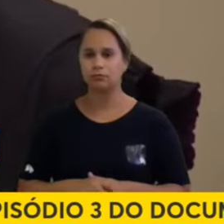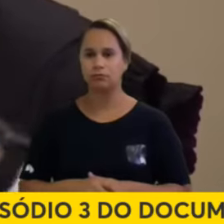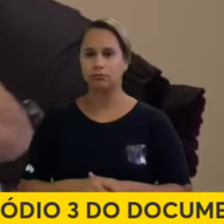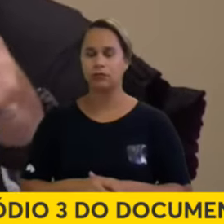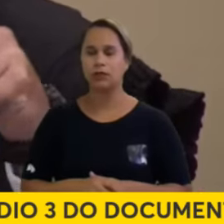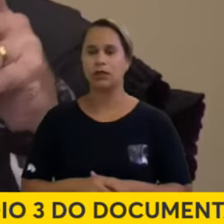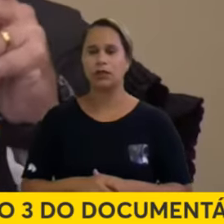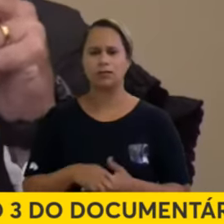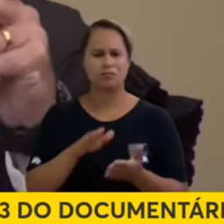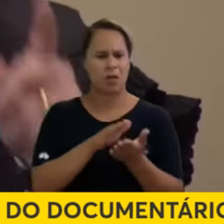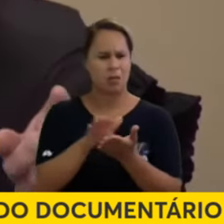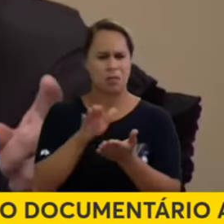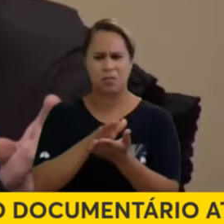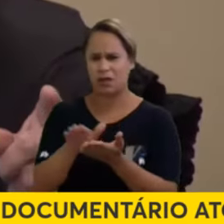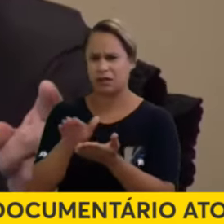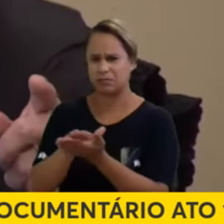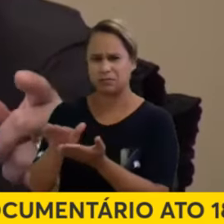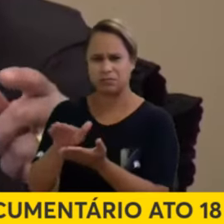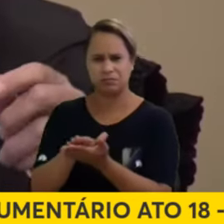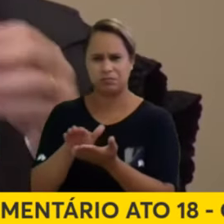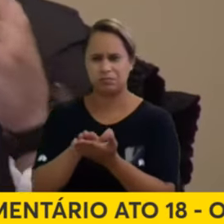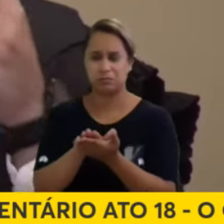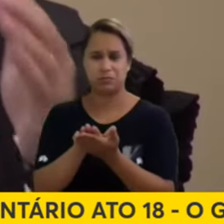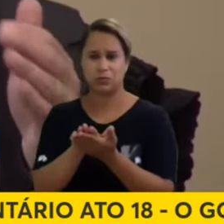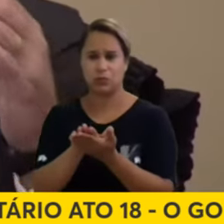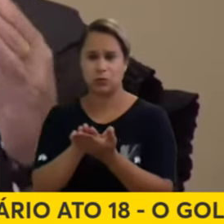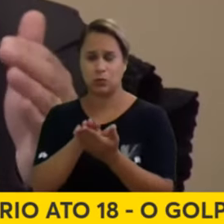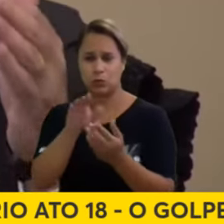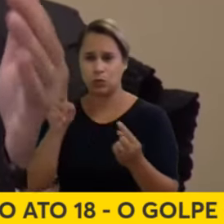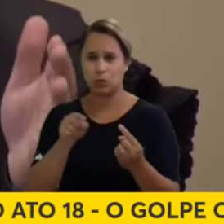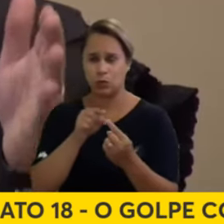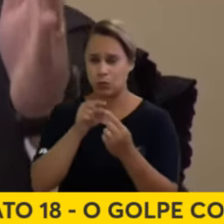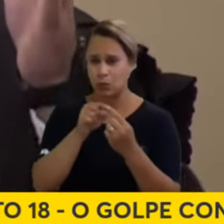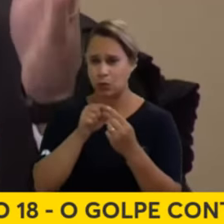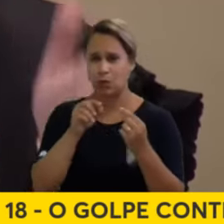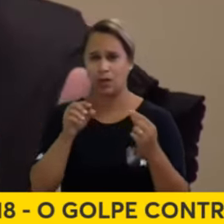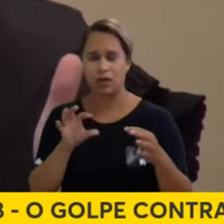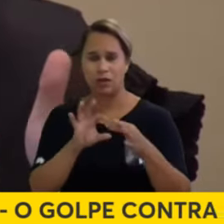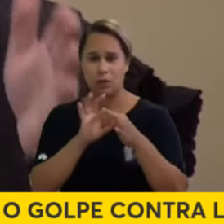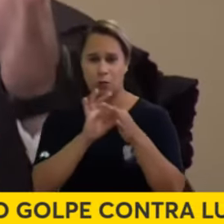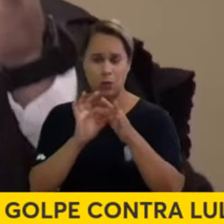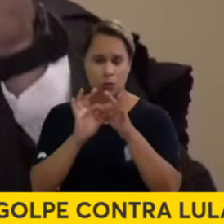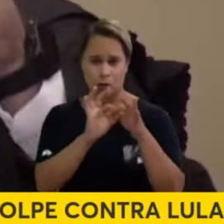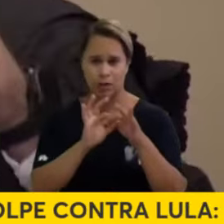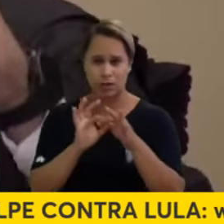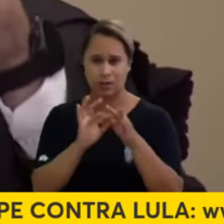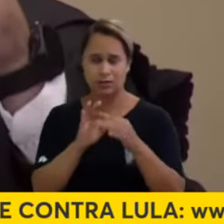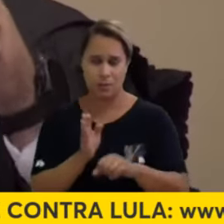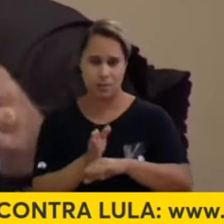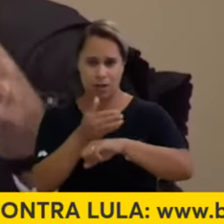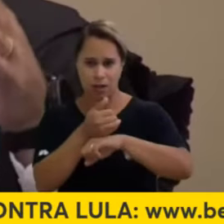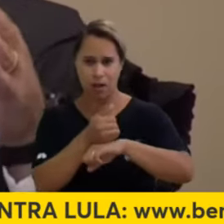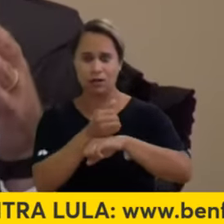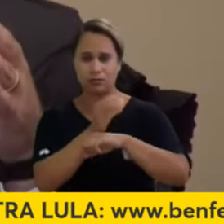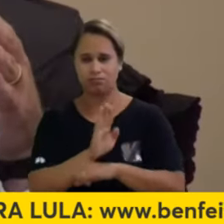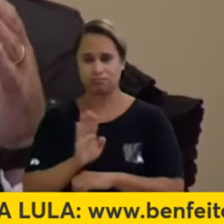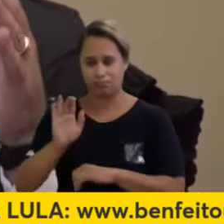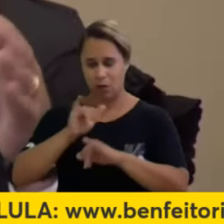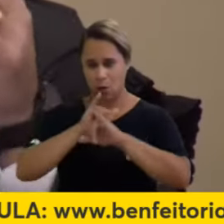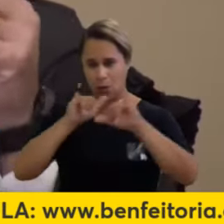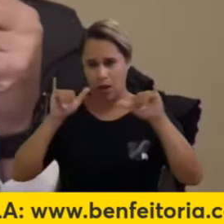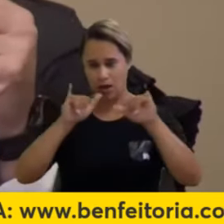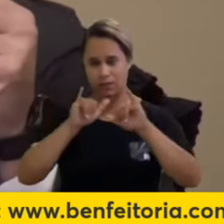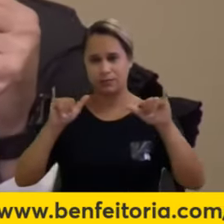indicando as despesas diretamente ligadas à pré-campanha muito menos fizeram correlação entre as despesas e eventuais atos específicos da campanha